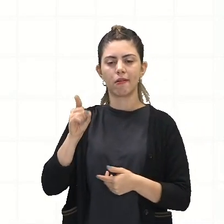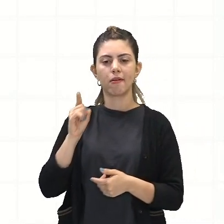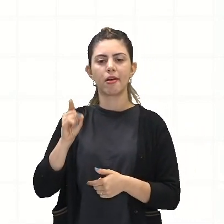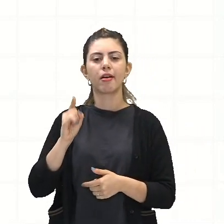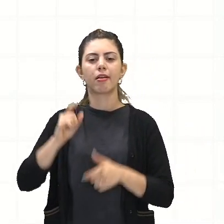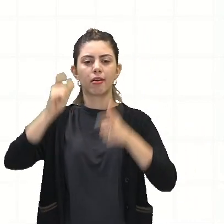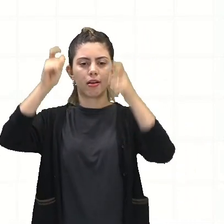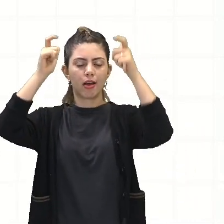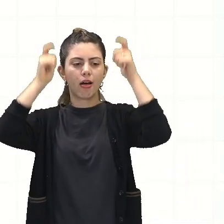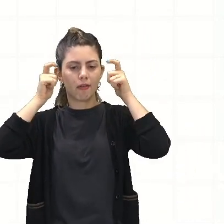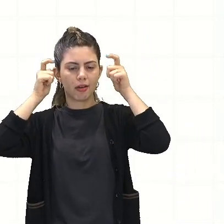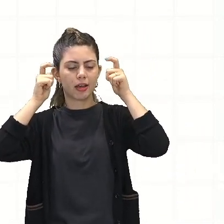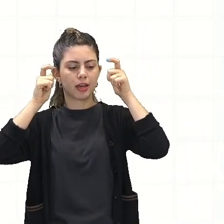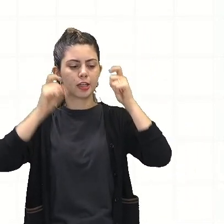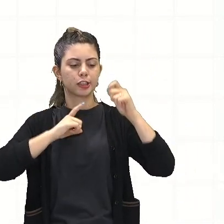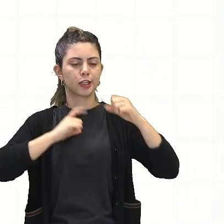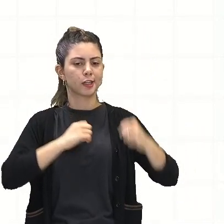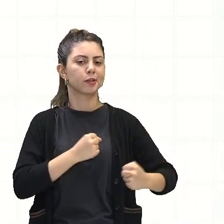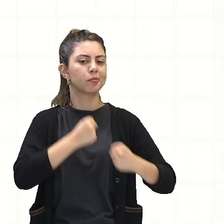vai levar ao